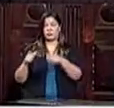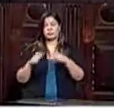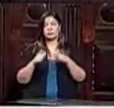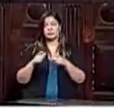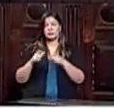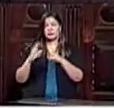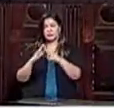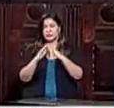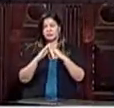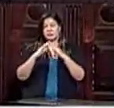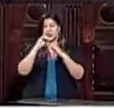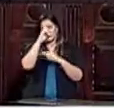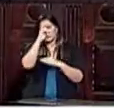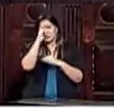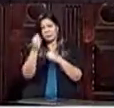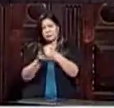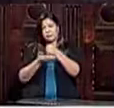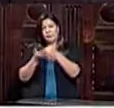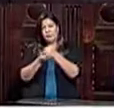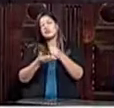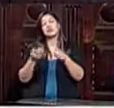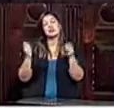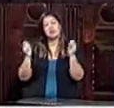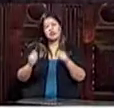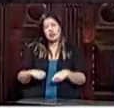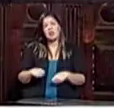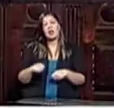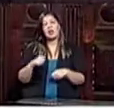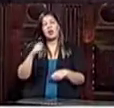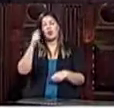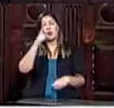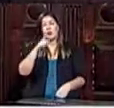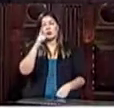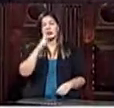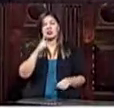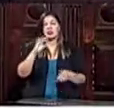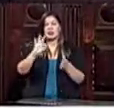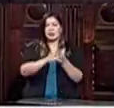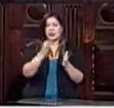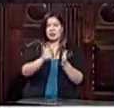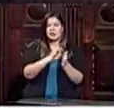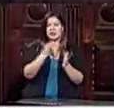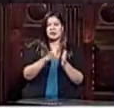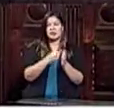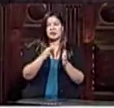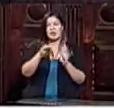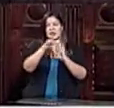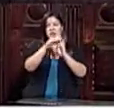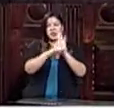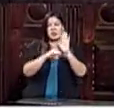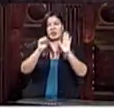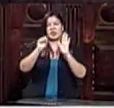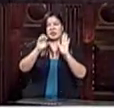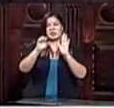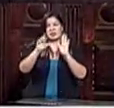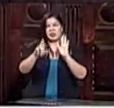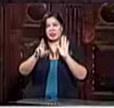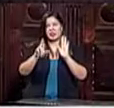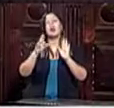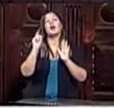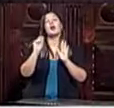municípios realmente venham se cadastrar no SER, para que as vidas